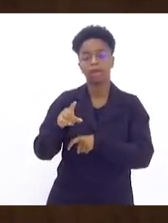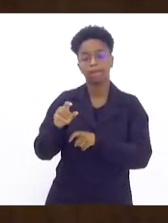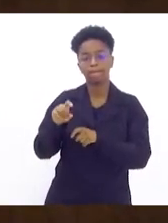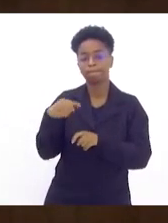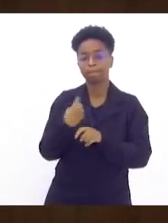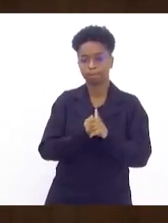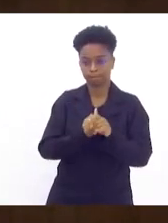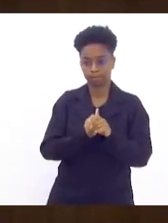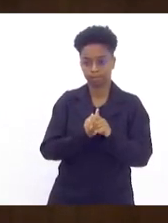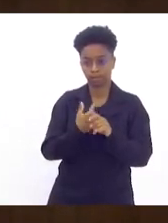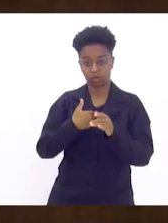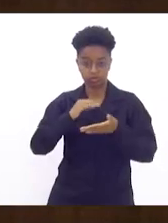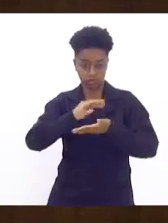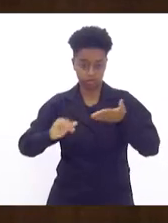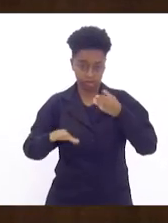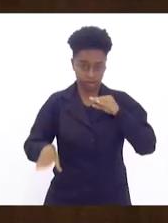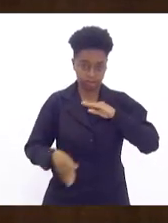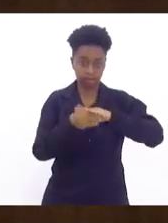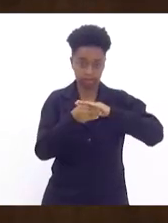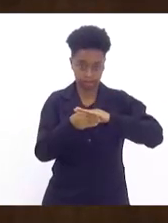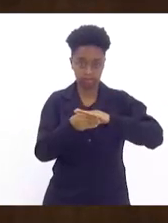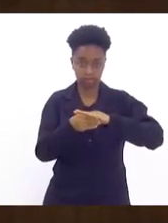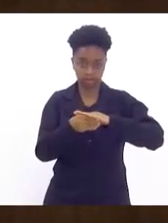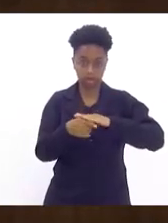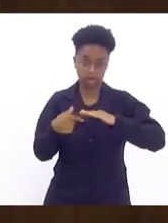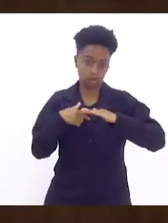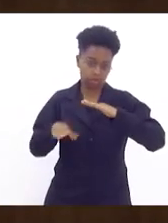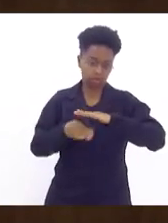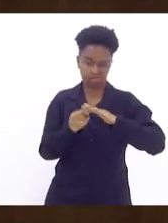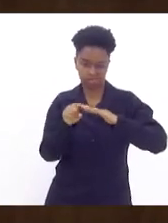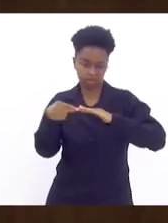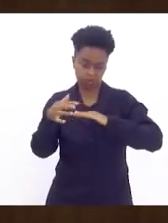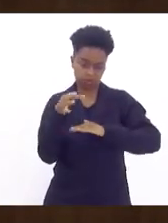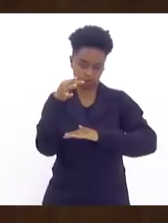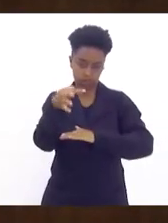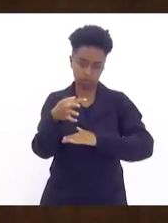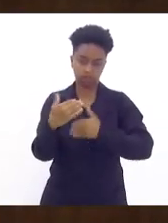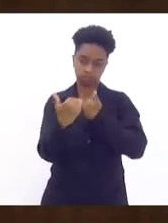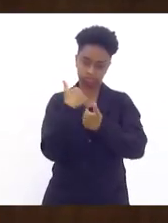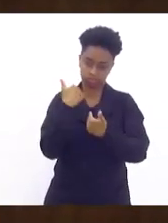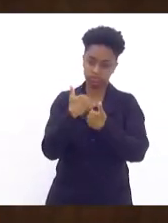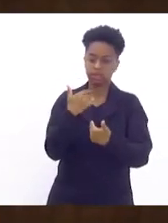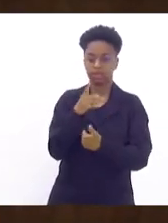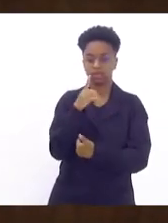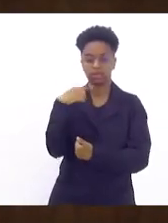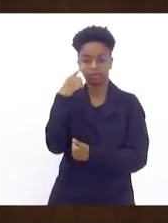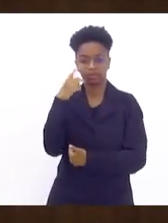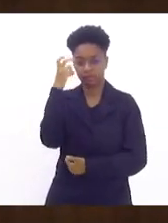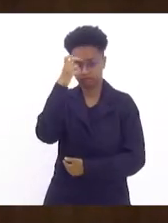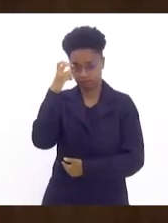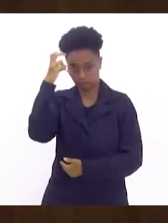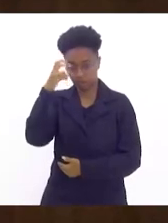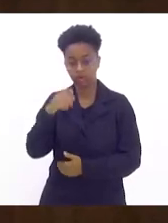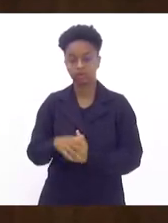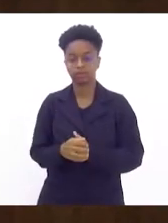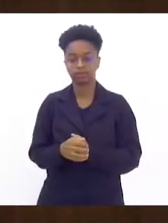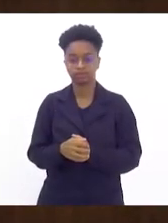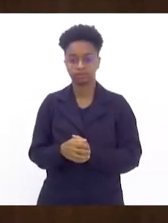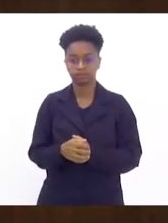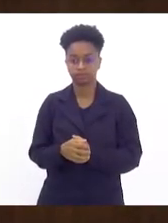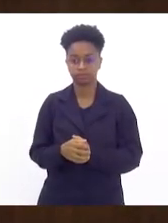vou retirar emenda faça o emenda Em outro momento de acordo com orientação da deputada Verônica Lima e